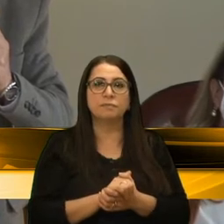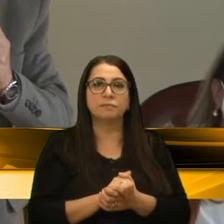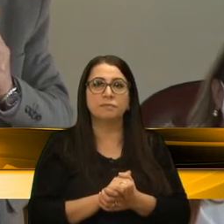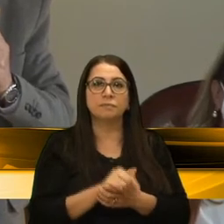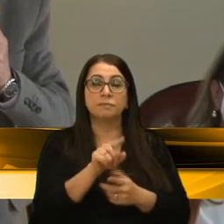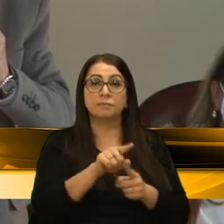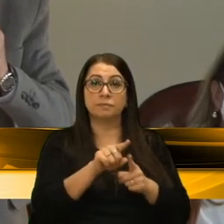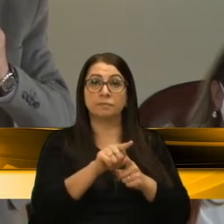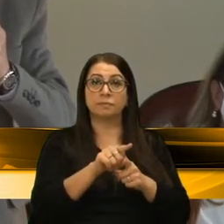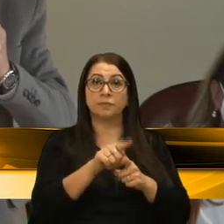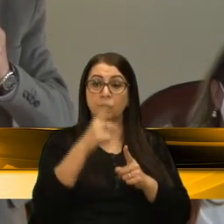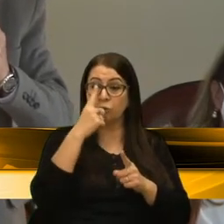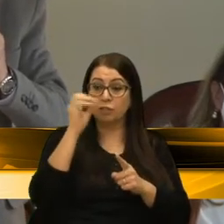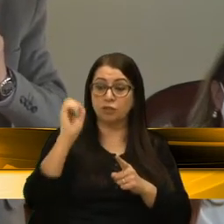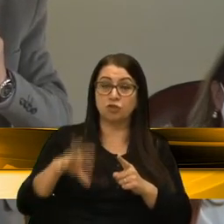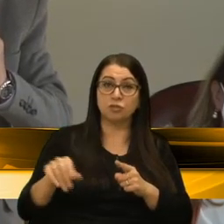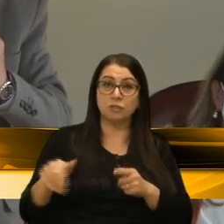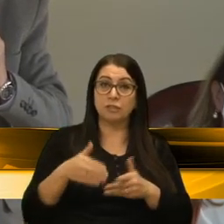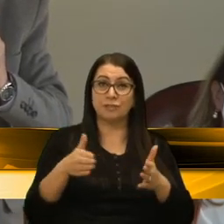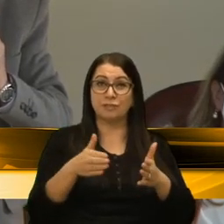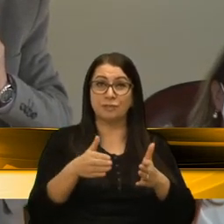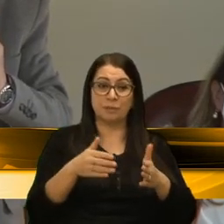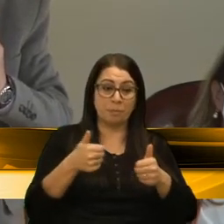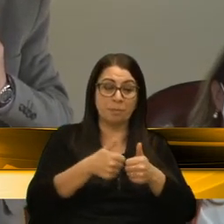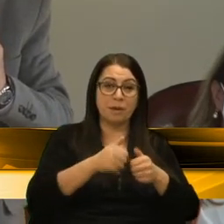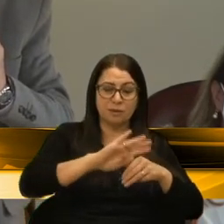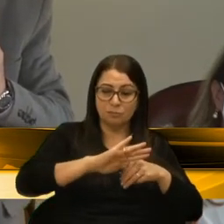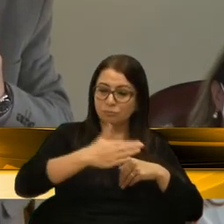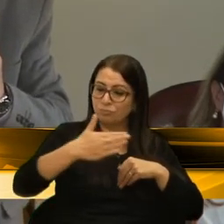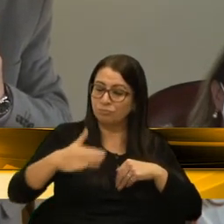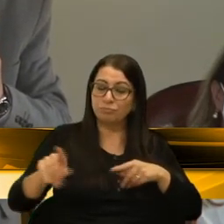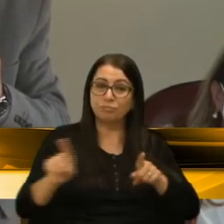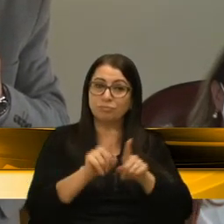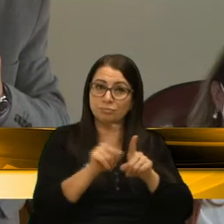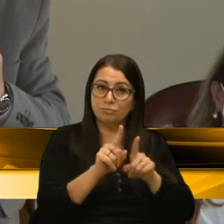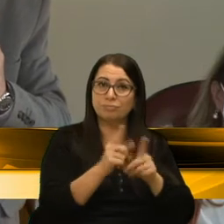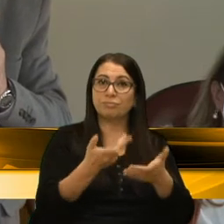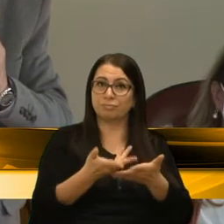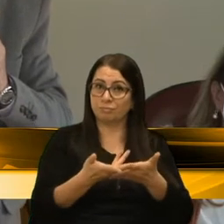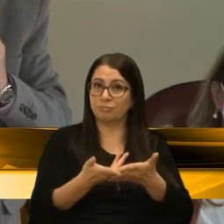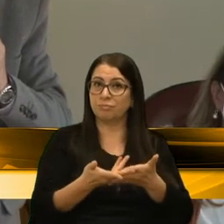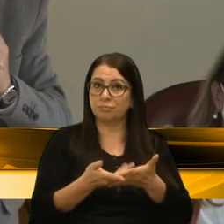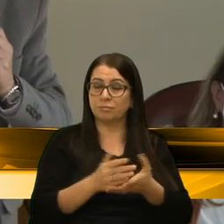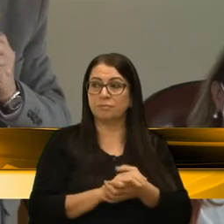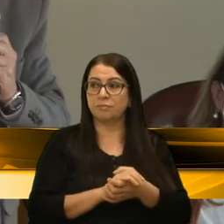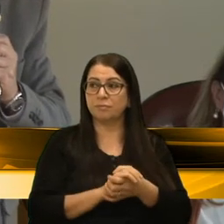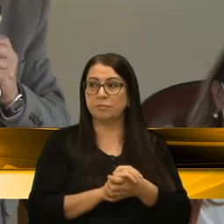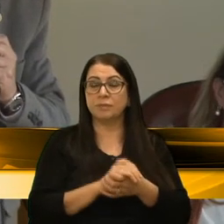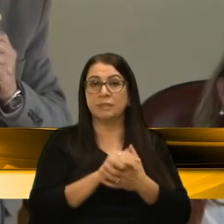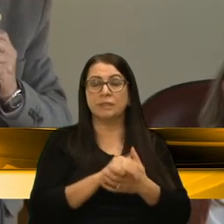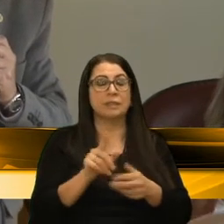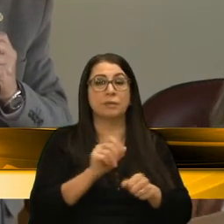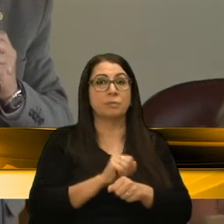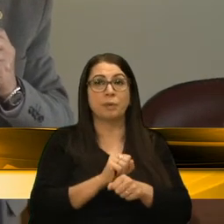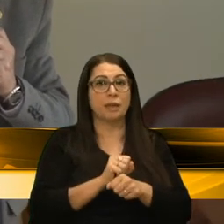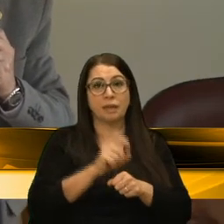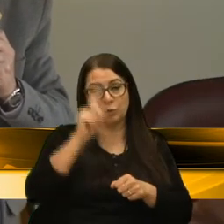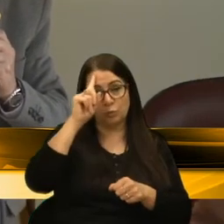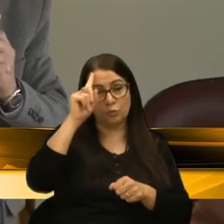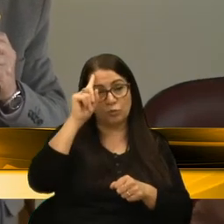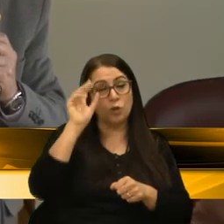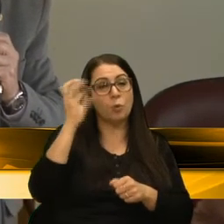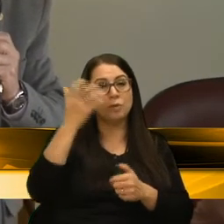O lixo que hoje vai para as águas dos oceanos é algo impensável. E não para, todo dia